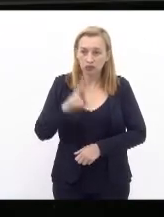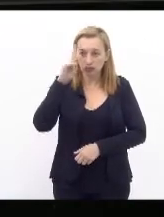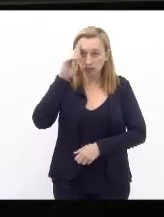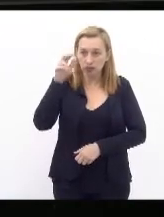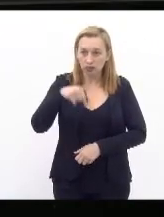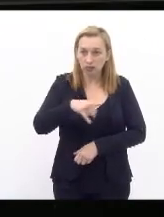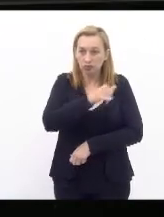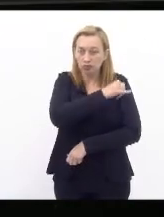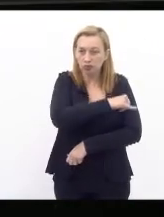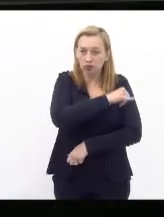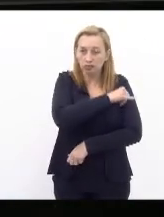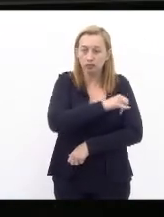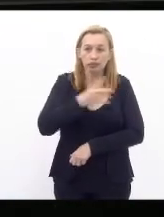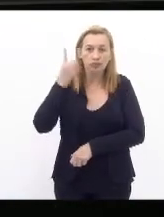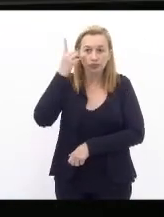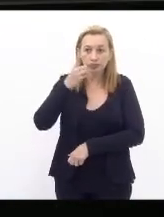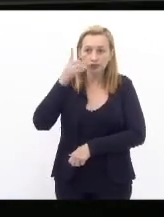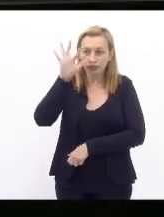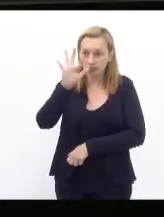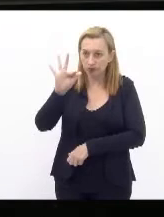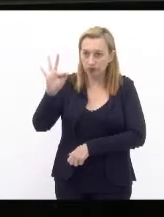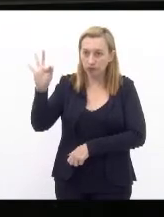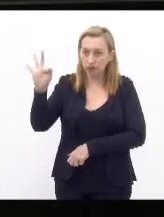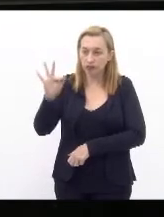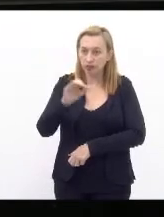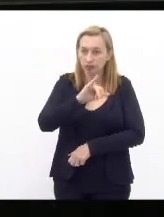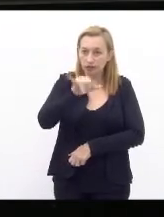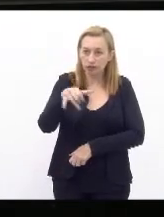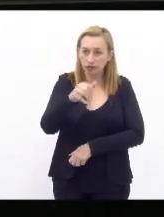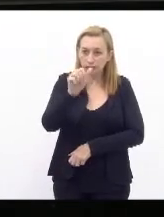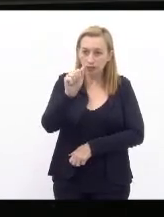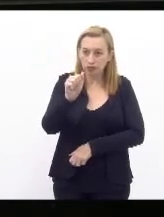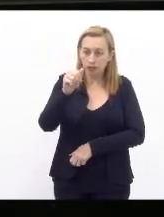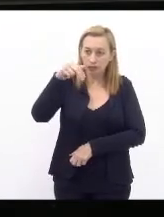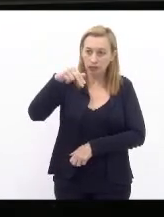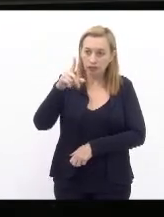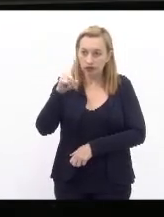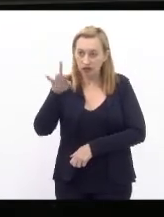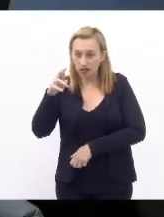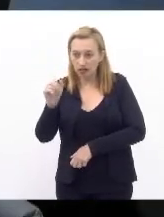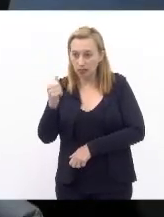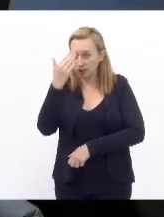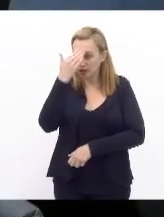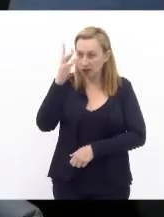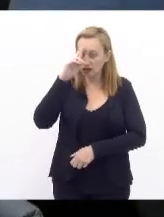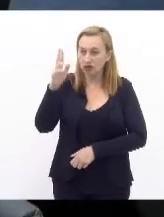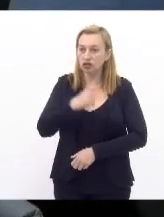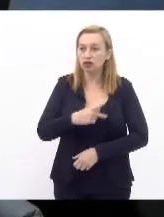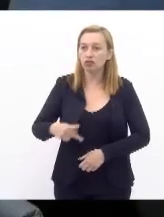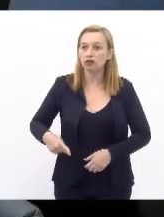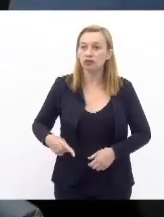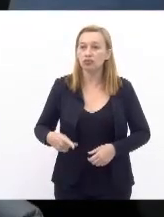Rio, deputada federal, Jandira Fegali. Muito obrigada, Tia Ju.